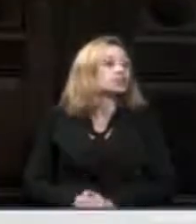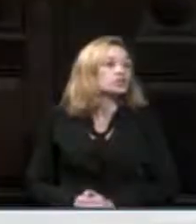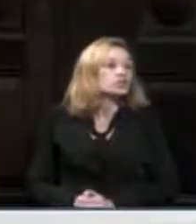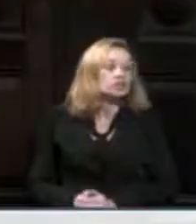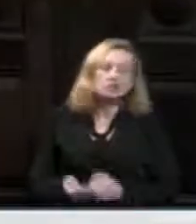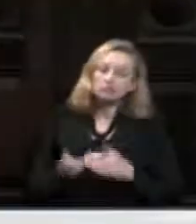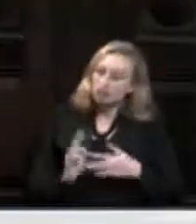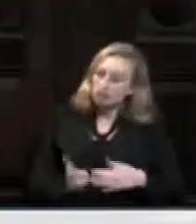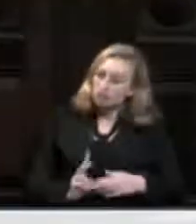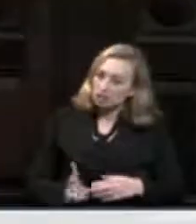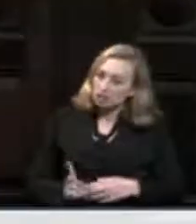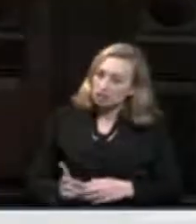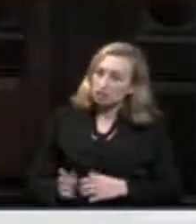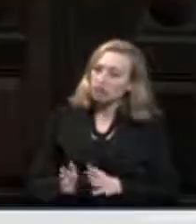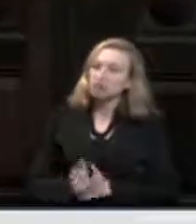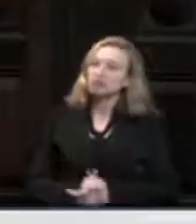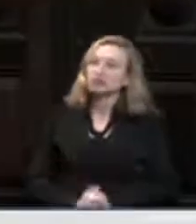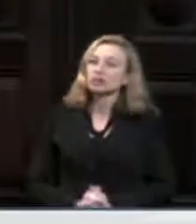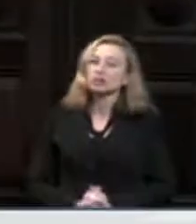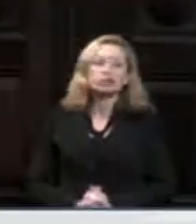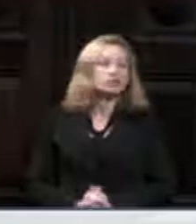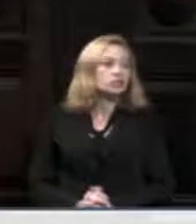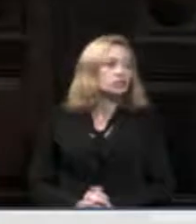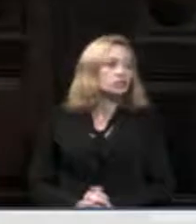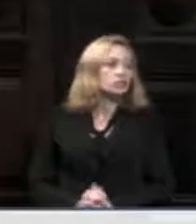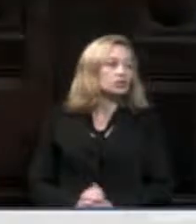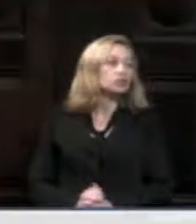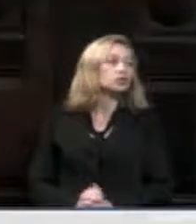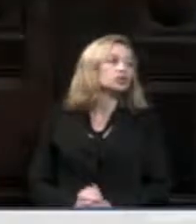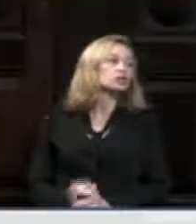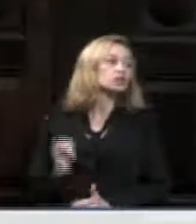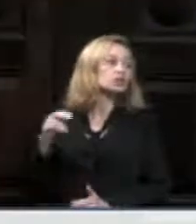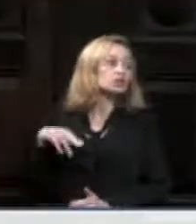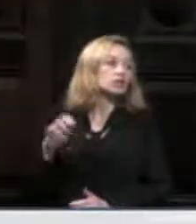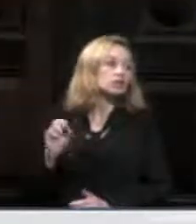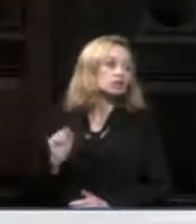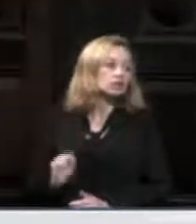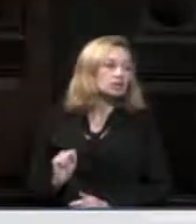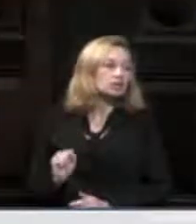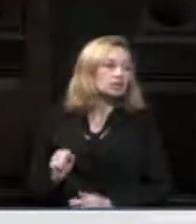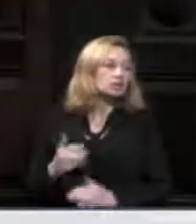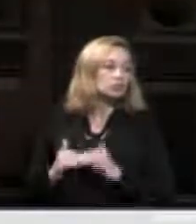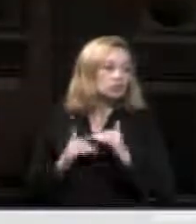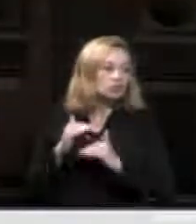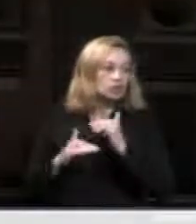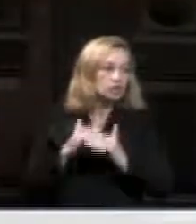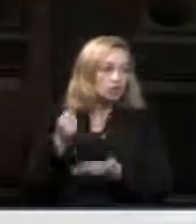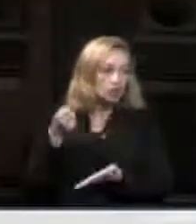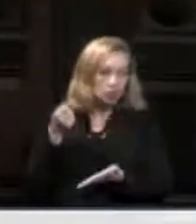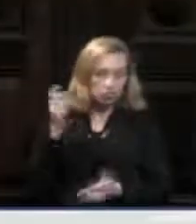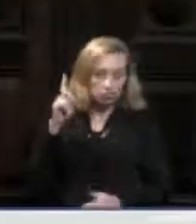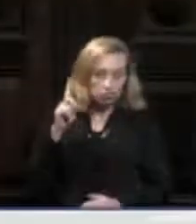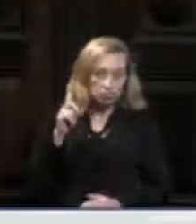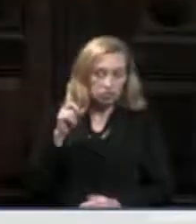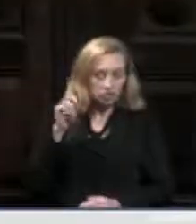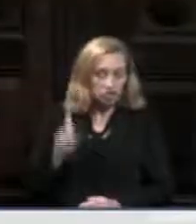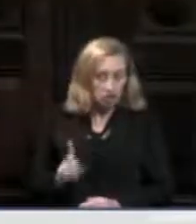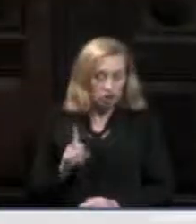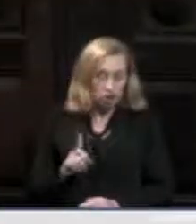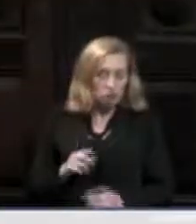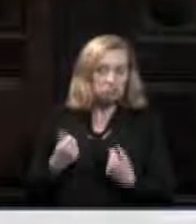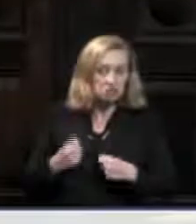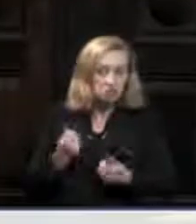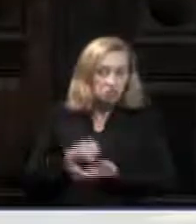neste caminhar, o INEA inicia um processo que é obrigatório, e eu sou favorável que aconteça, tem